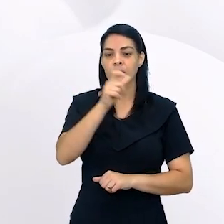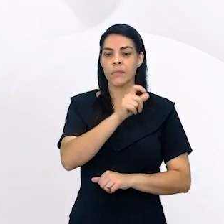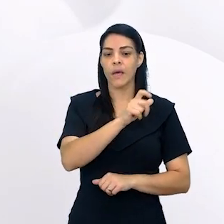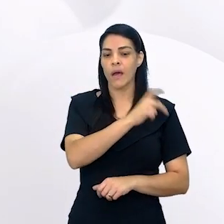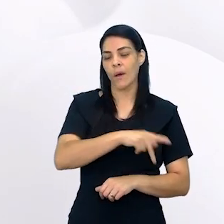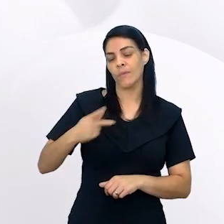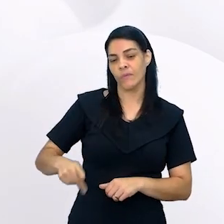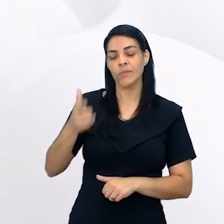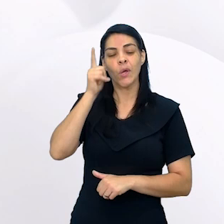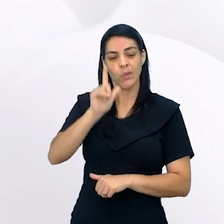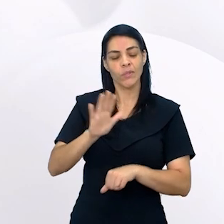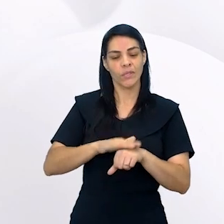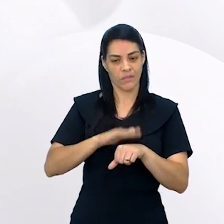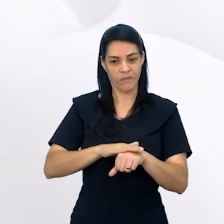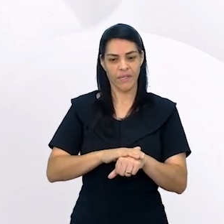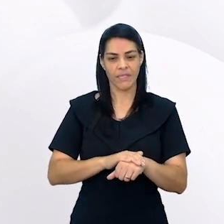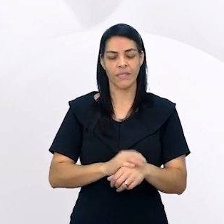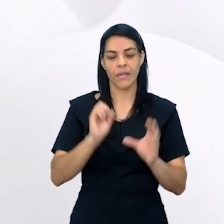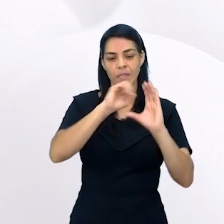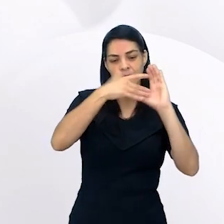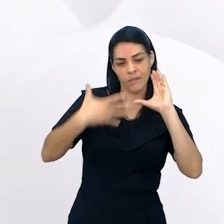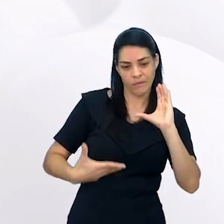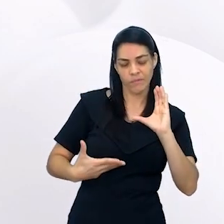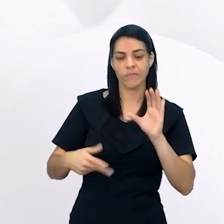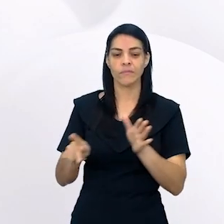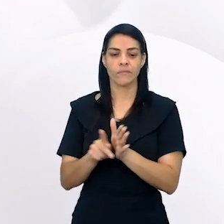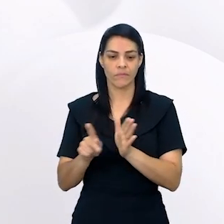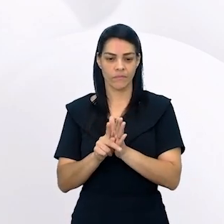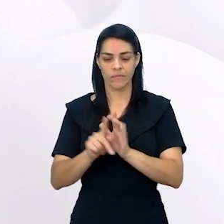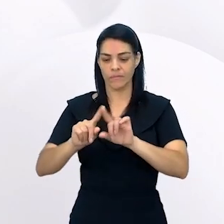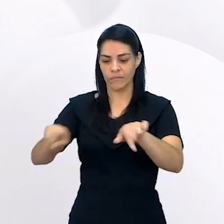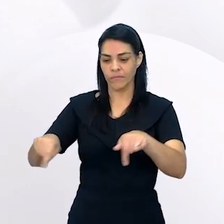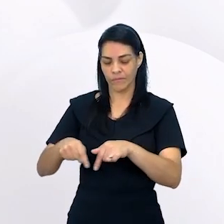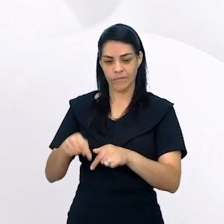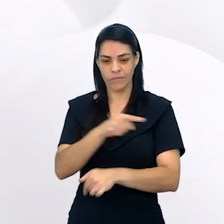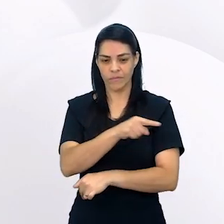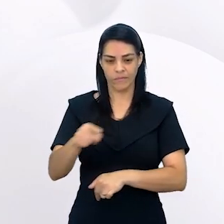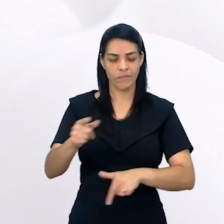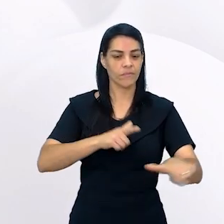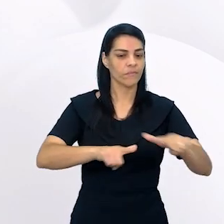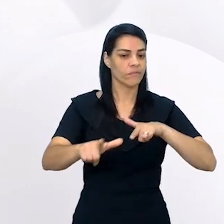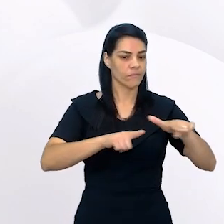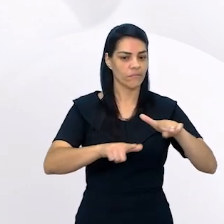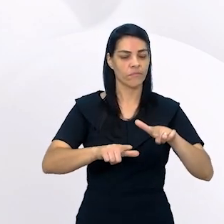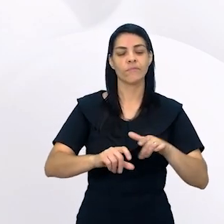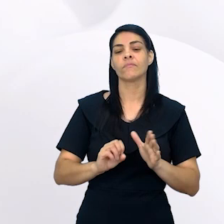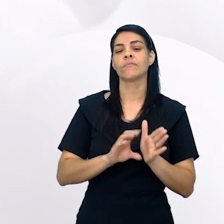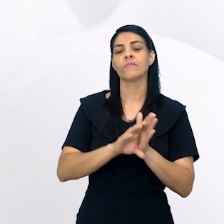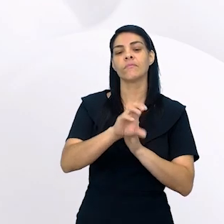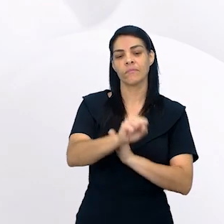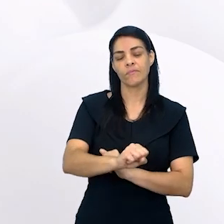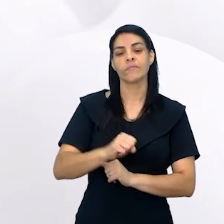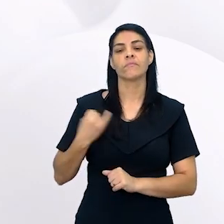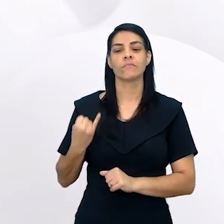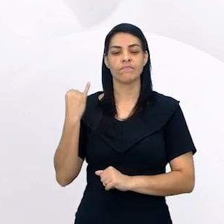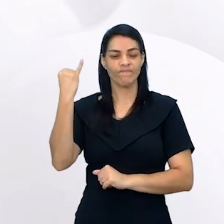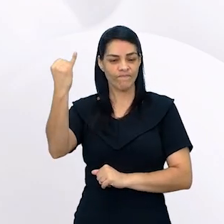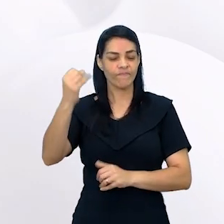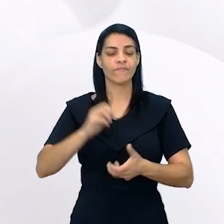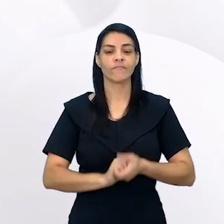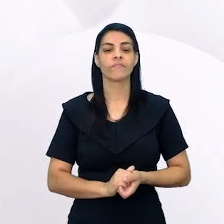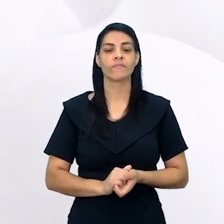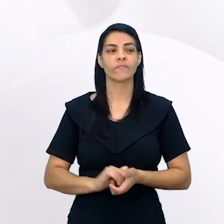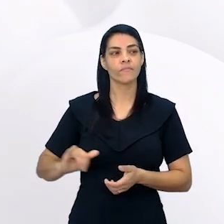aí da sua da característica da identidade da sala de vocês né que são conceitos importantes né